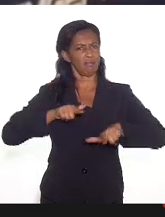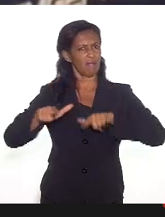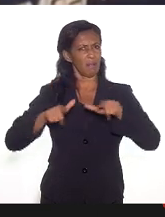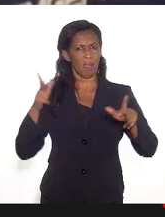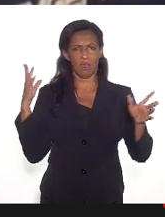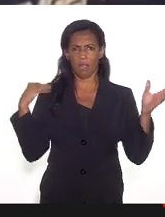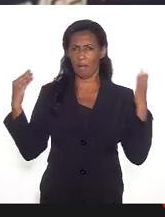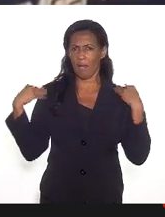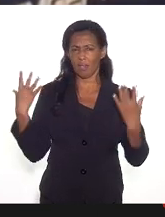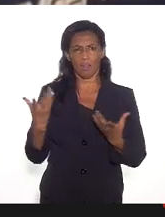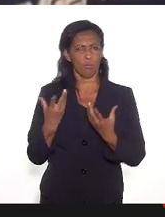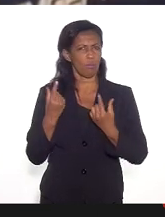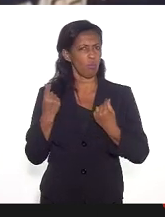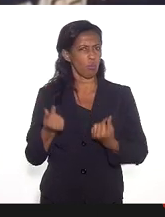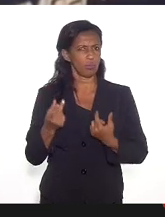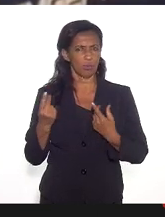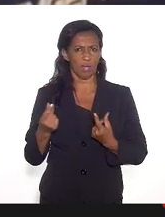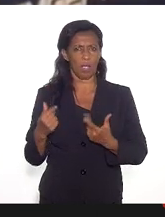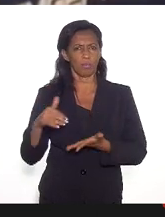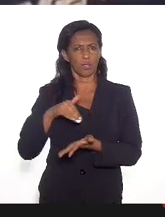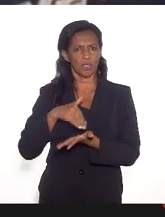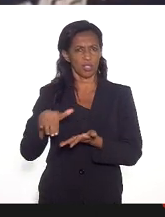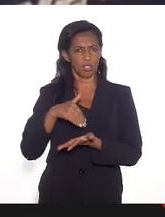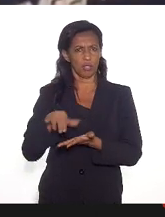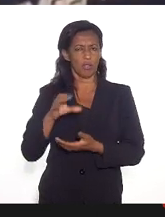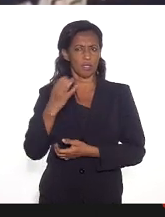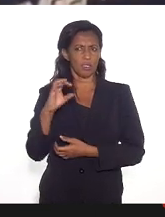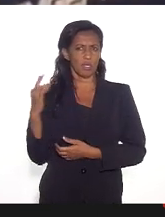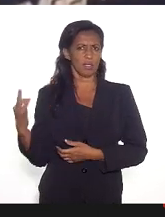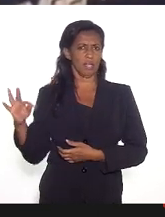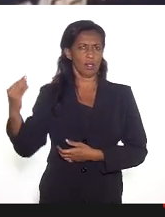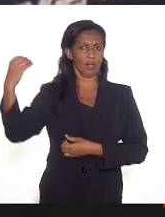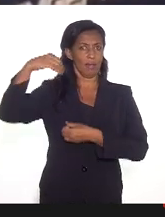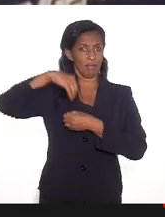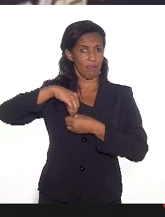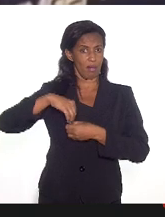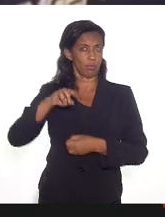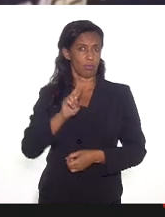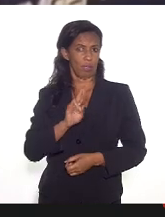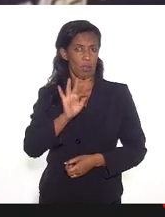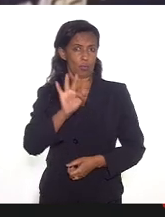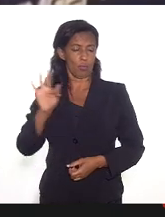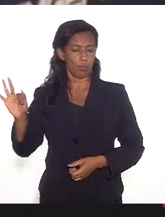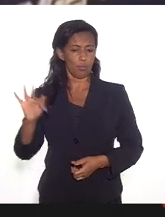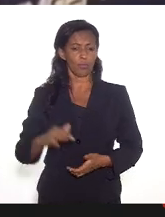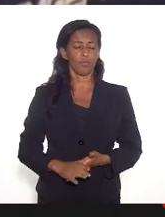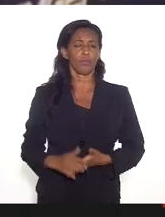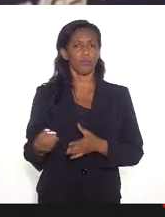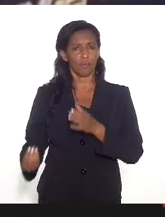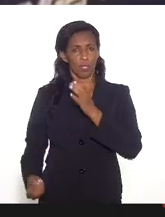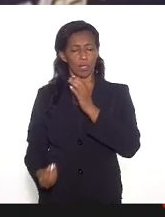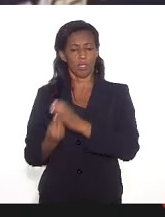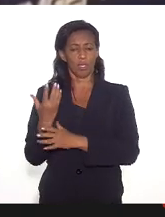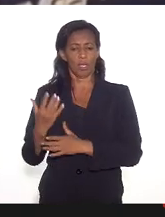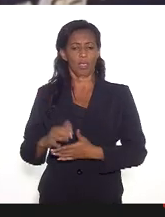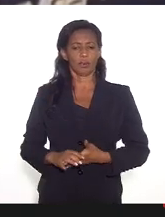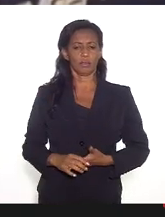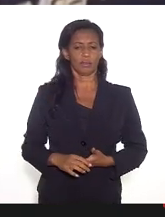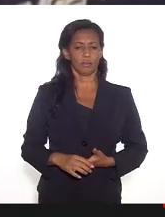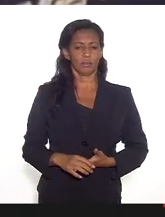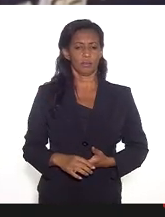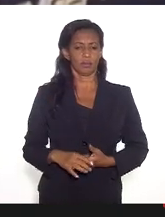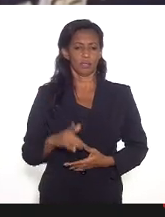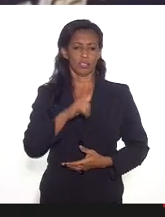muito tempo. Existe esse escritório de ciência e tecnologia dentro da UF, foi criado